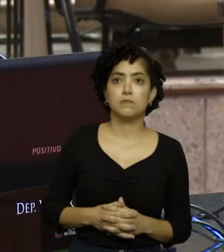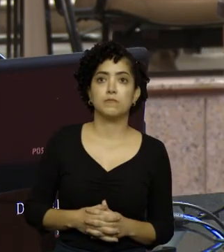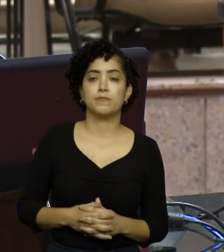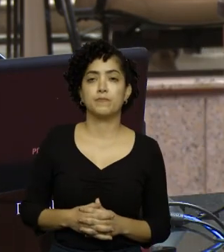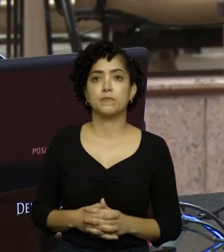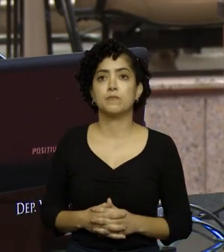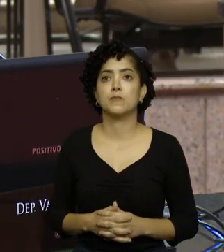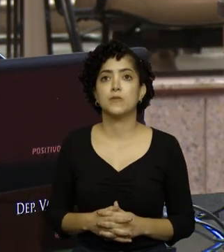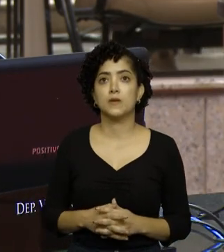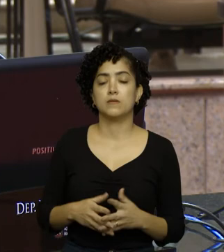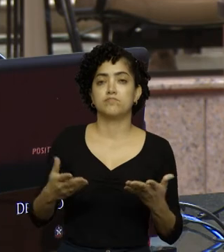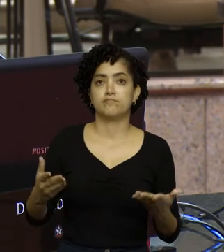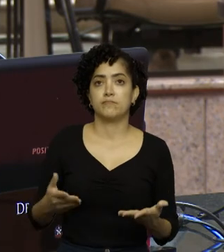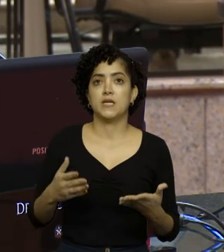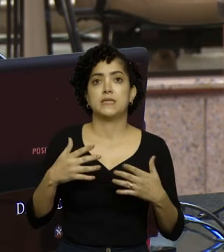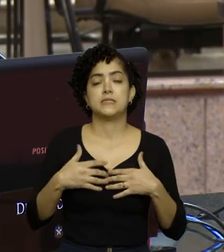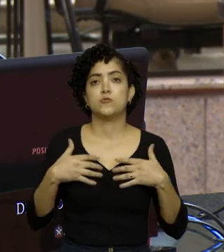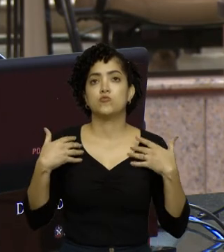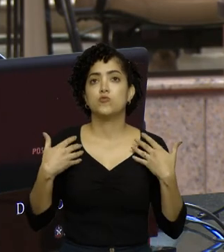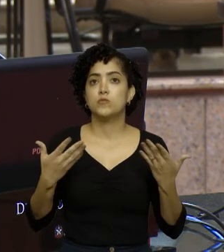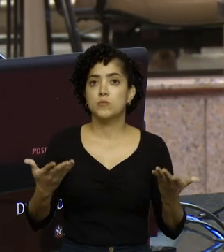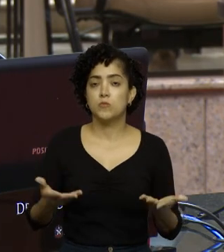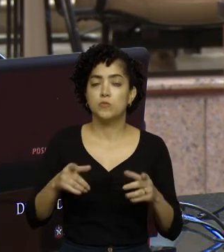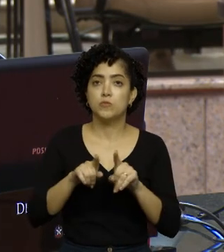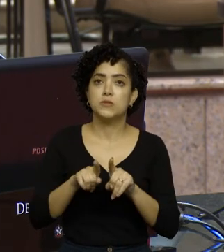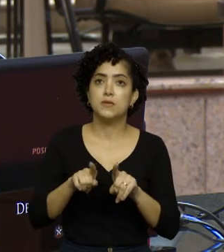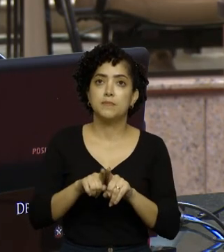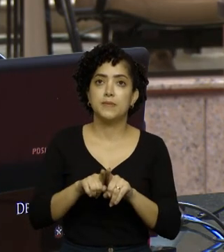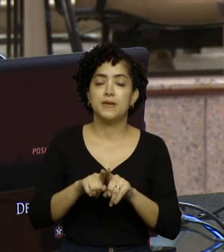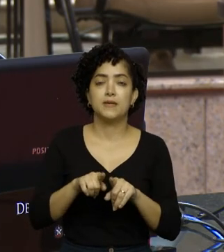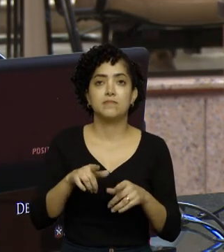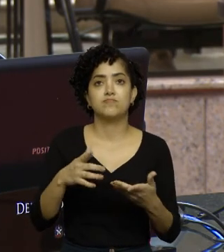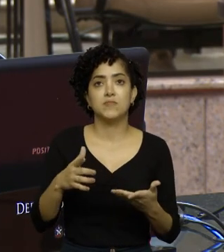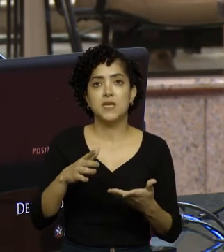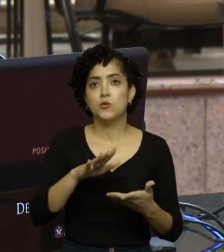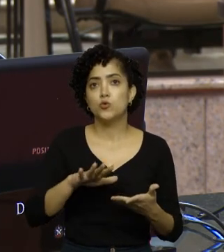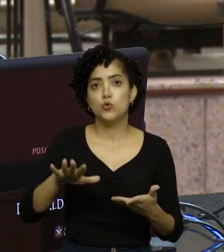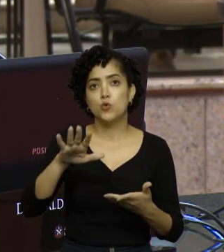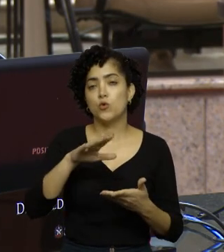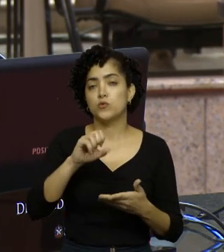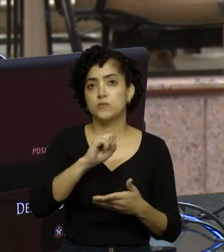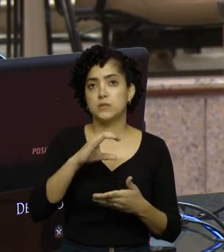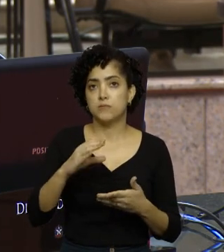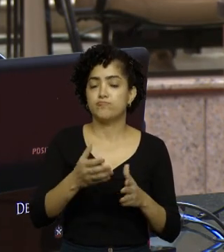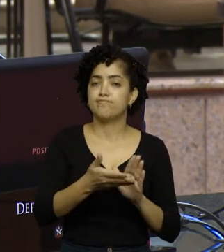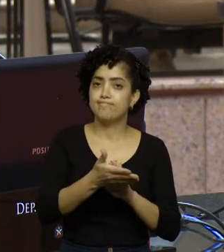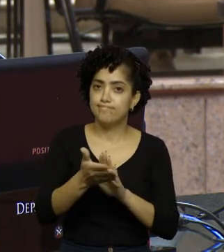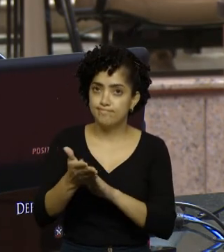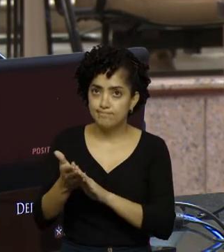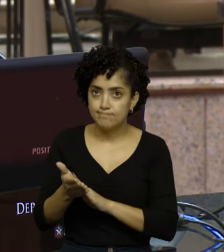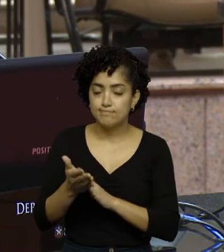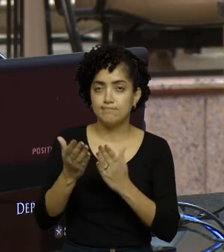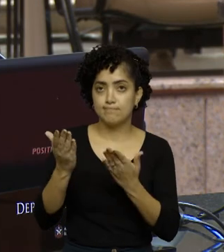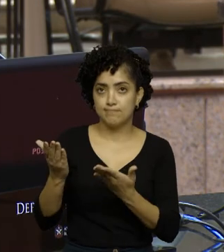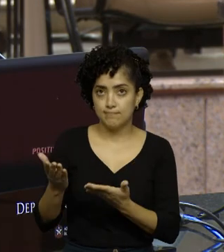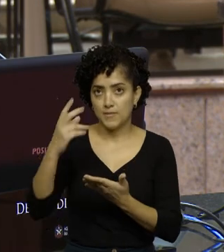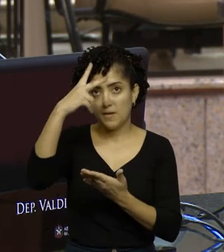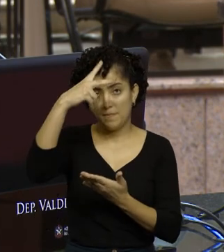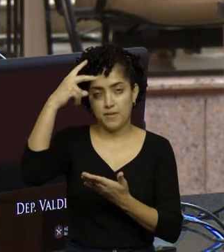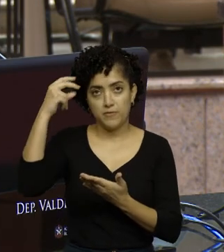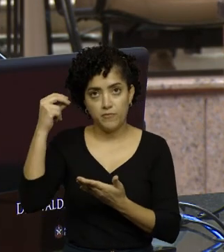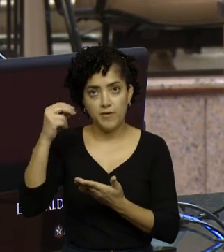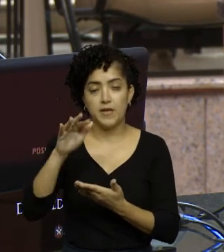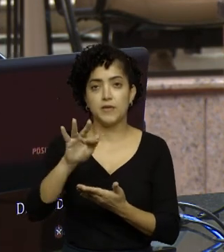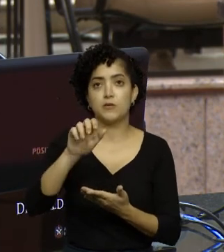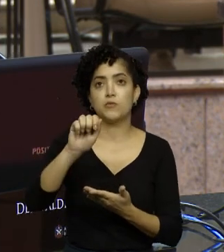nos orgulha e que orgulha a todo o nosso estado. Por isso, parabéns, prefeito